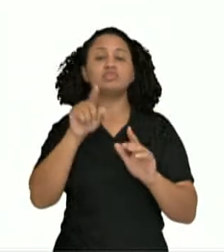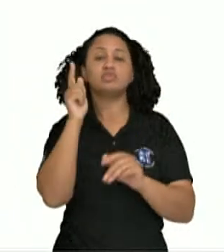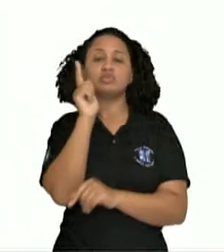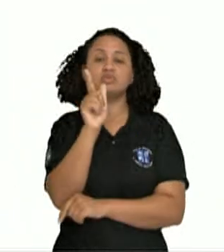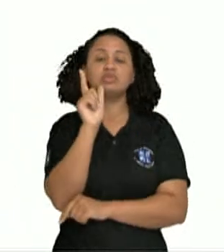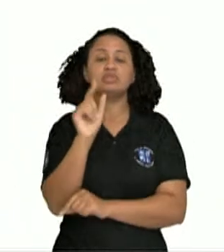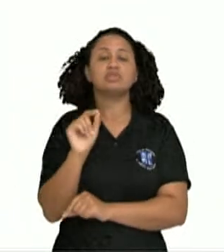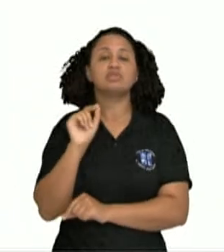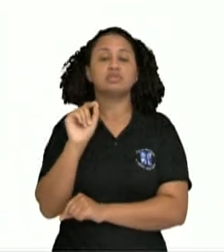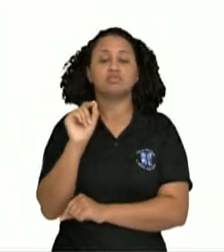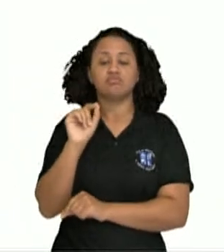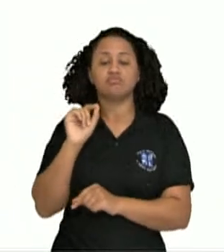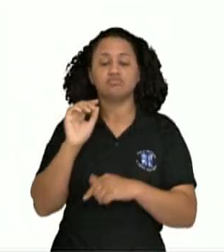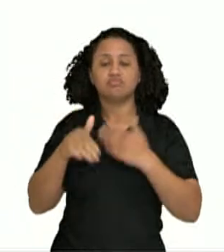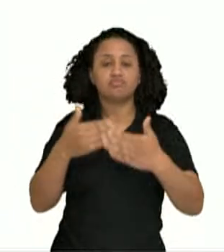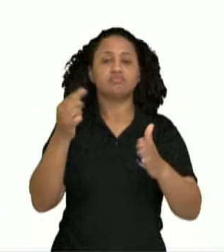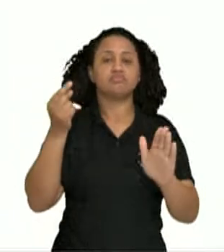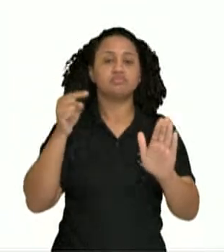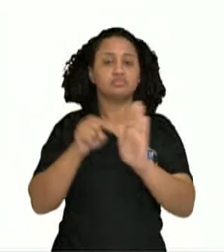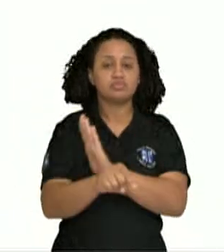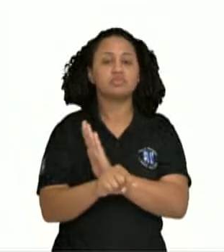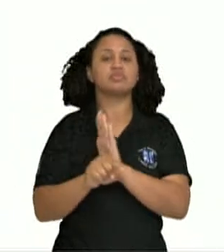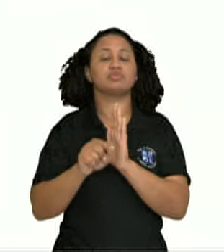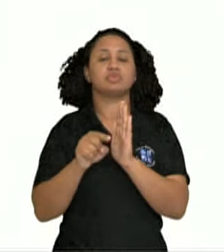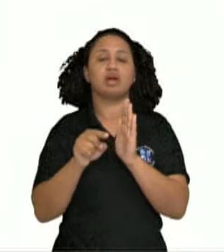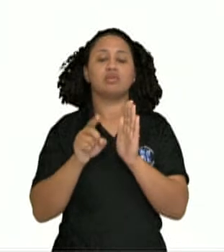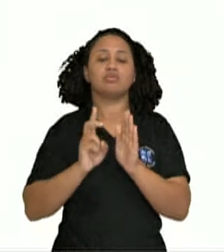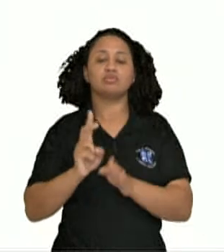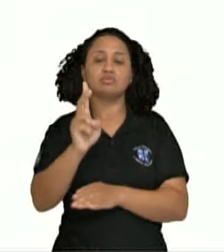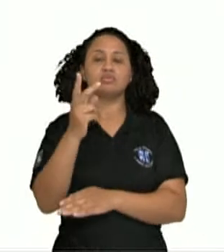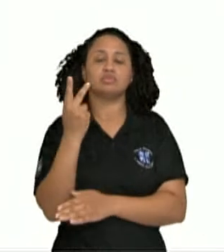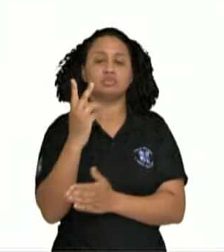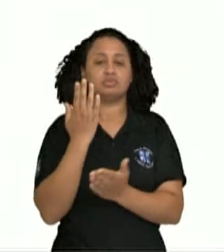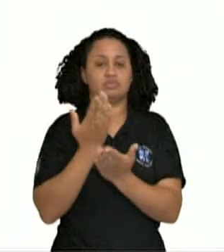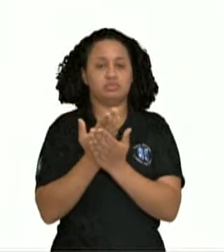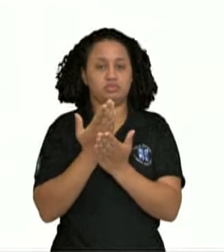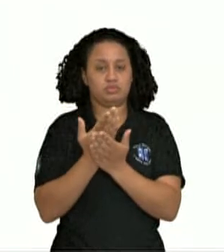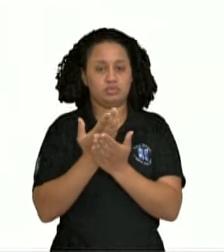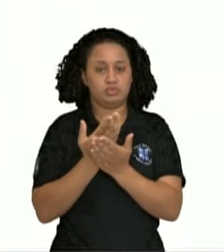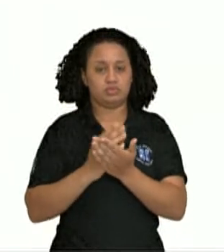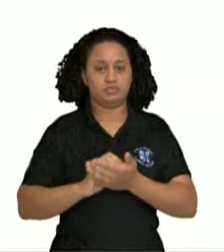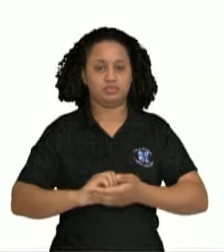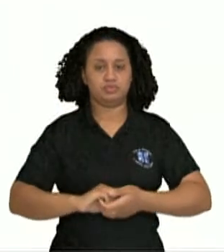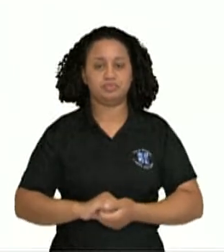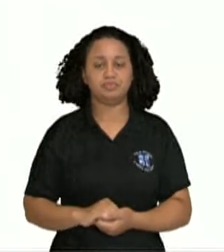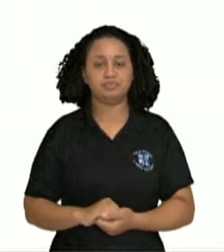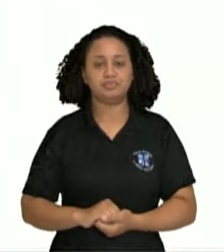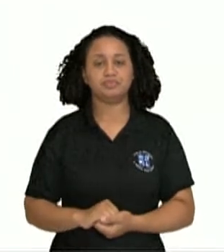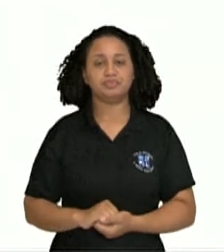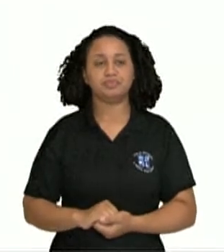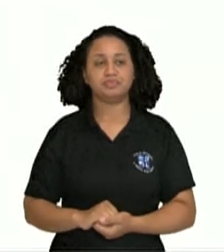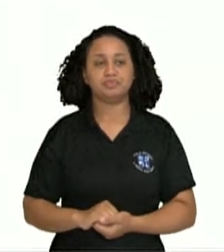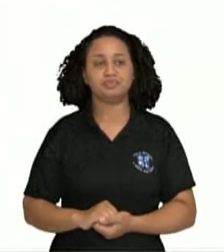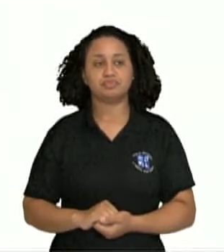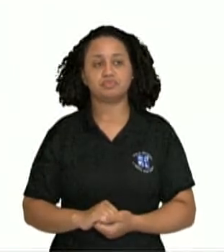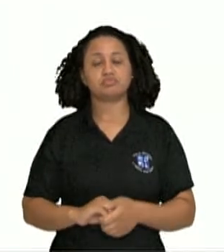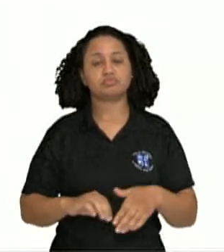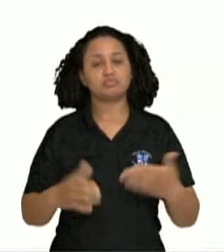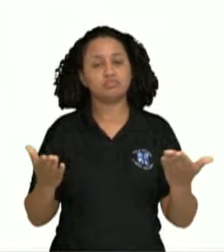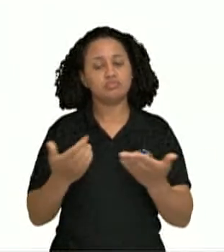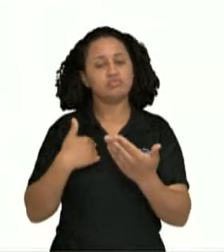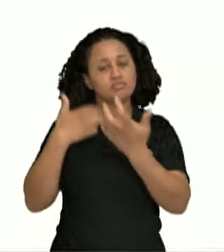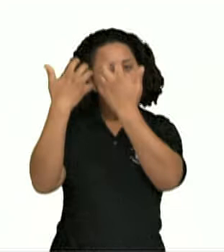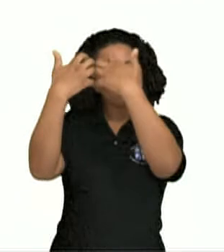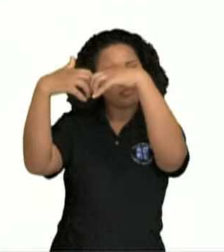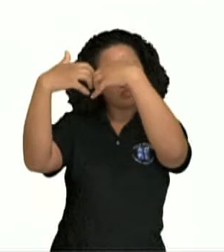aí ir adiante, possa continuar avançando na sua aprendizagem. Vamos a reflexionar.